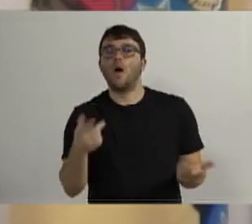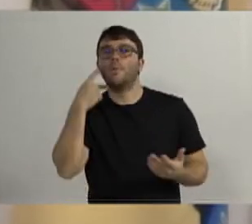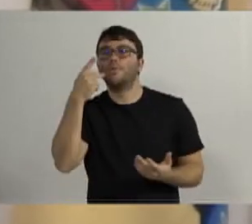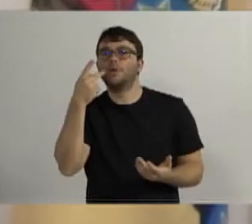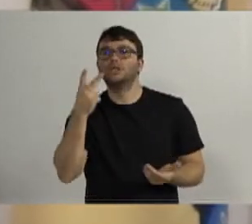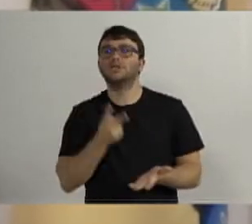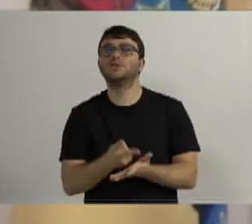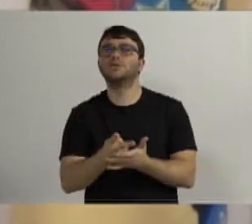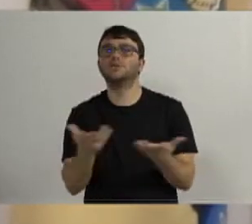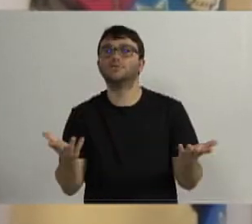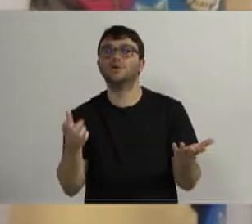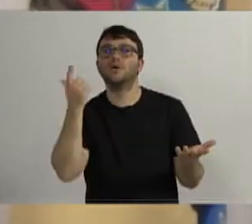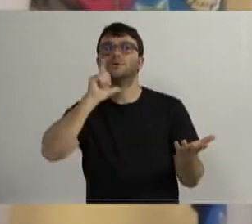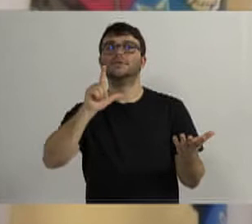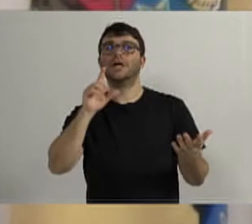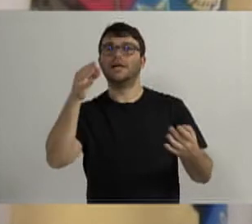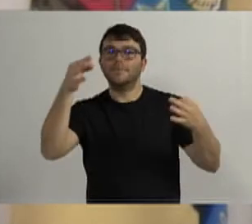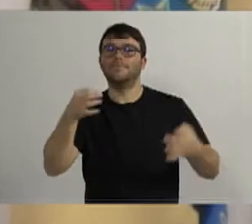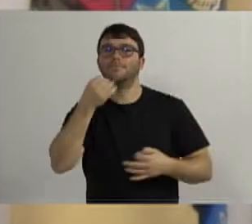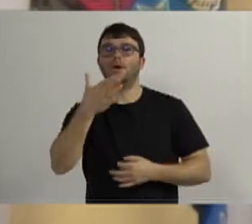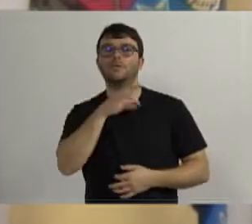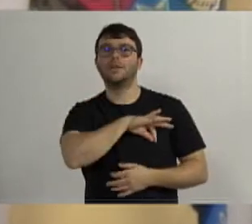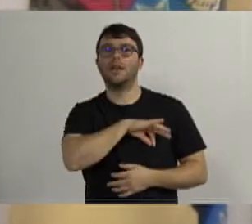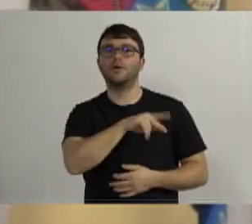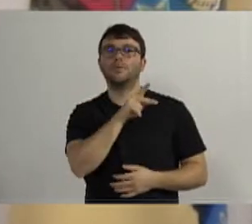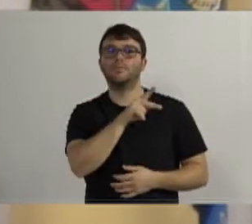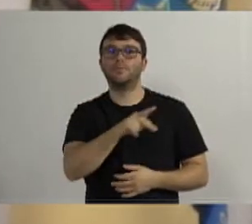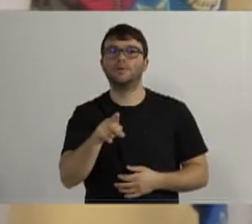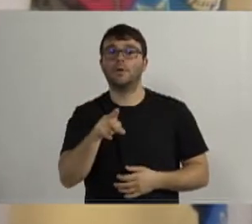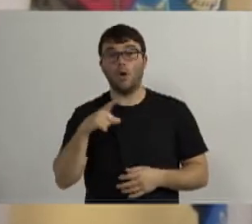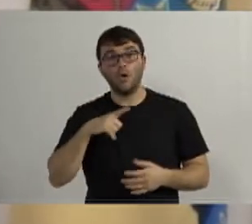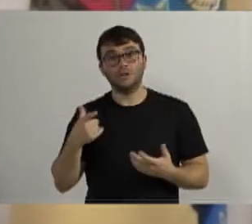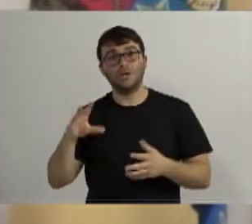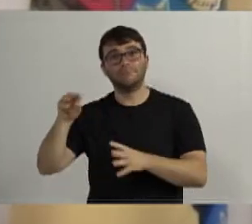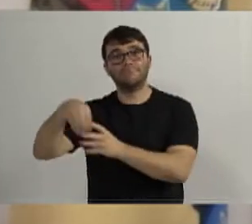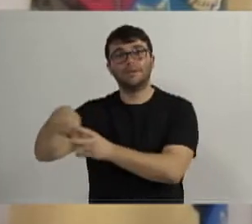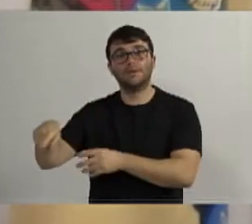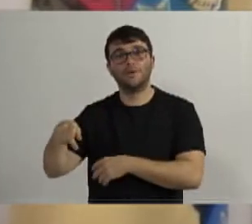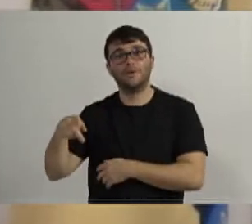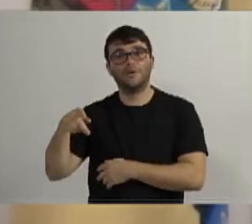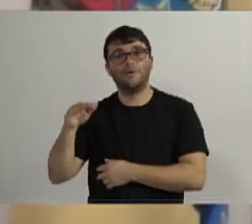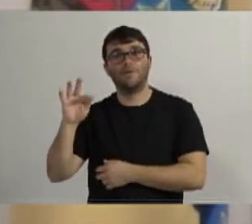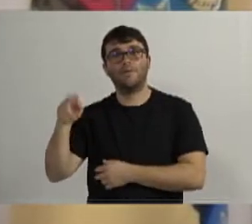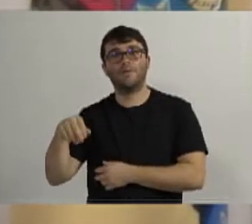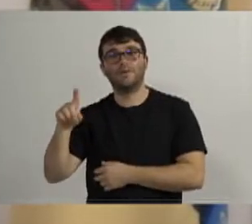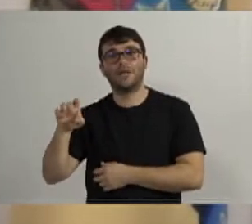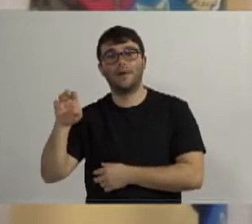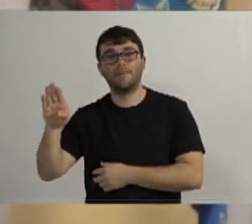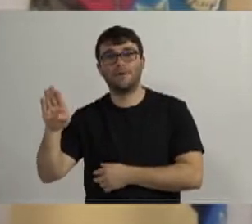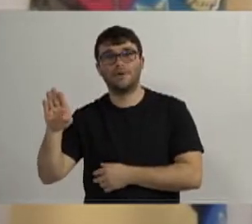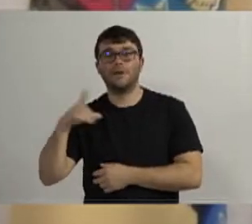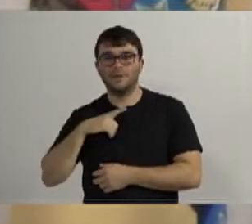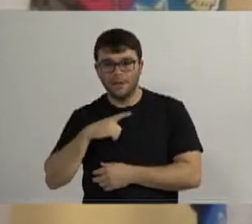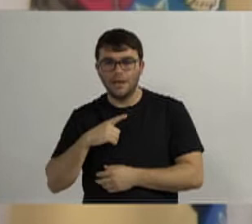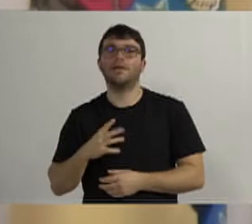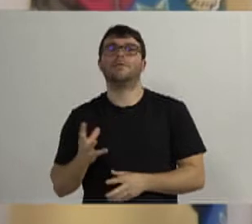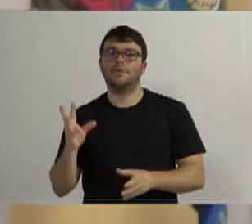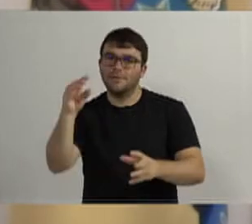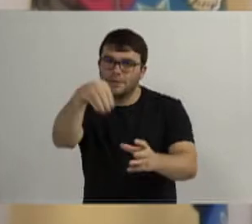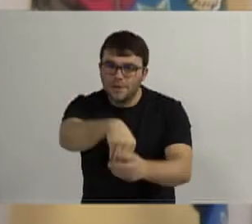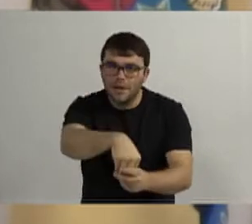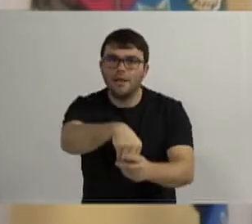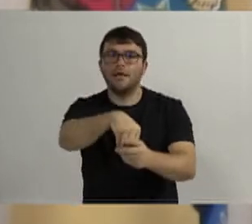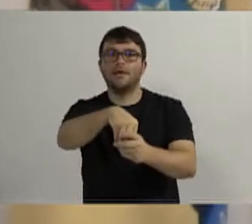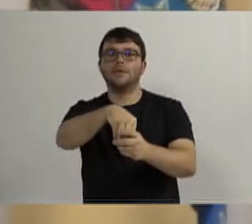para garantir o salário do professor que passa pelo fundeb hoje são política que nós levamos gás de pimenta